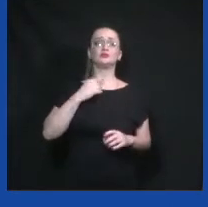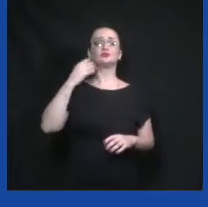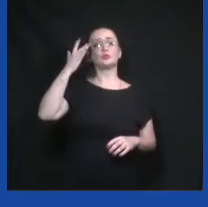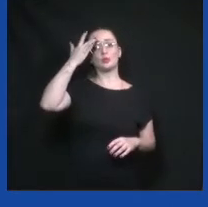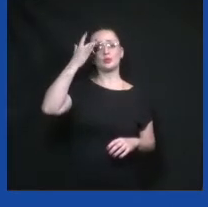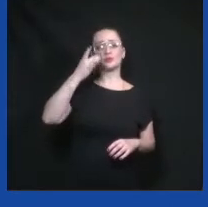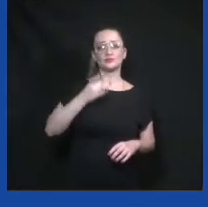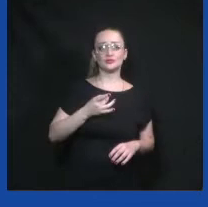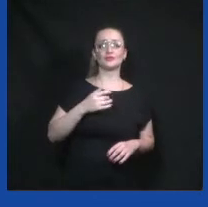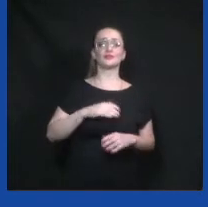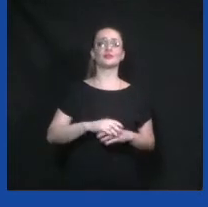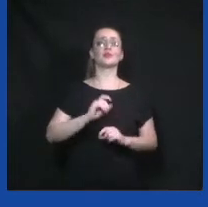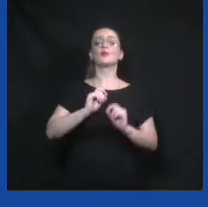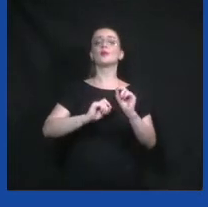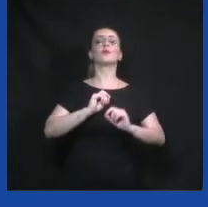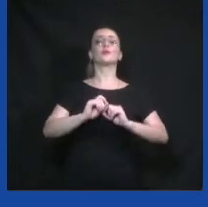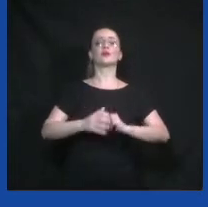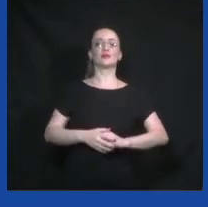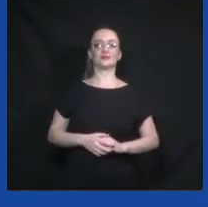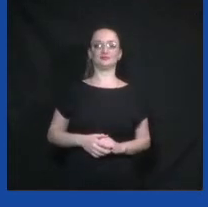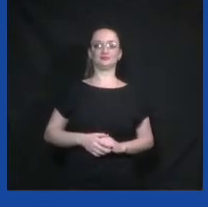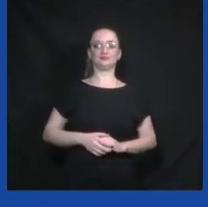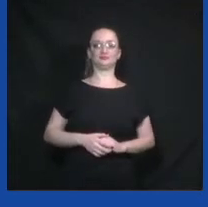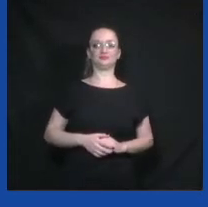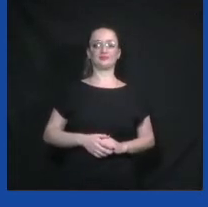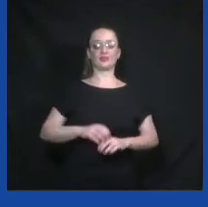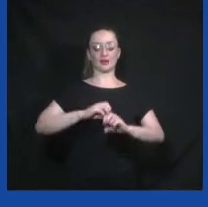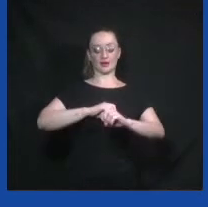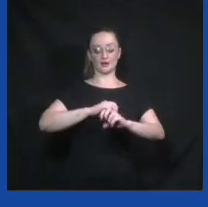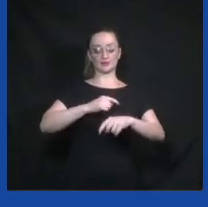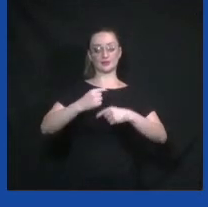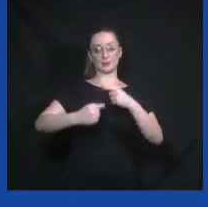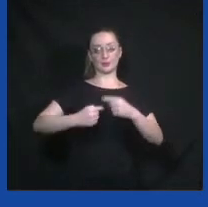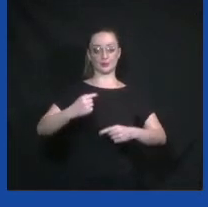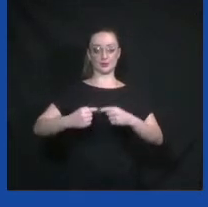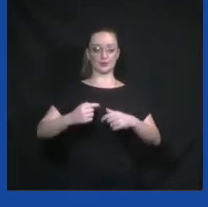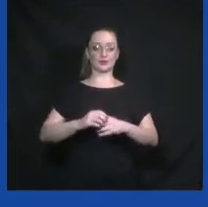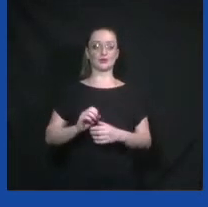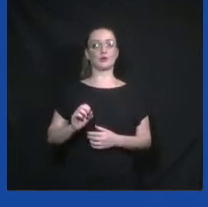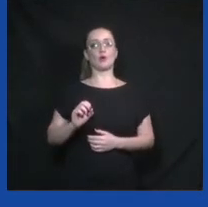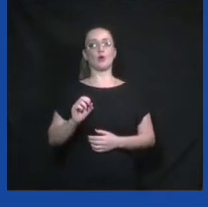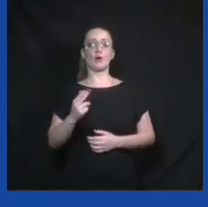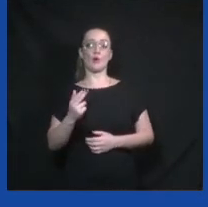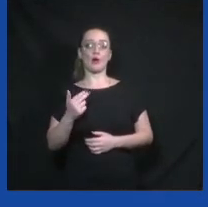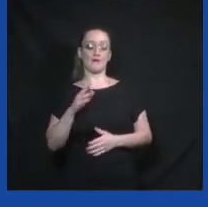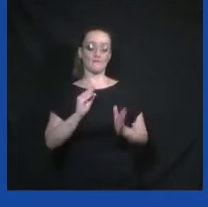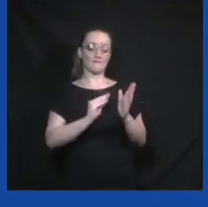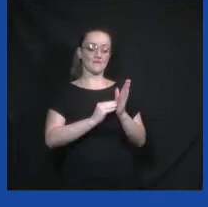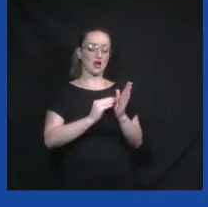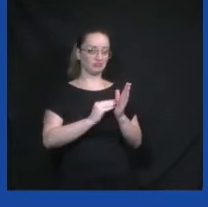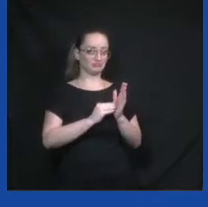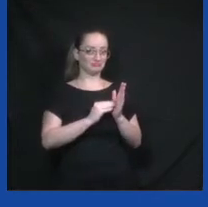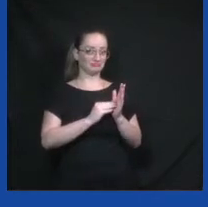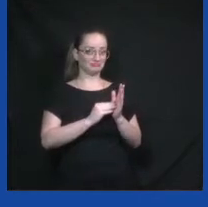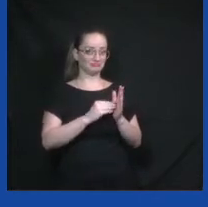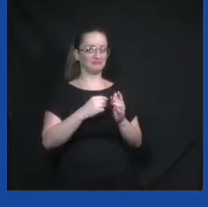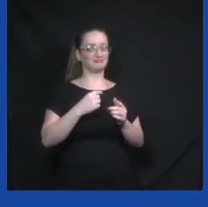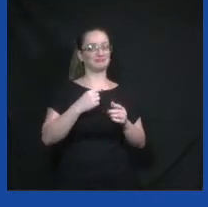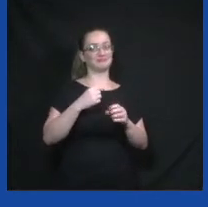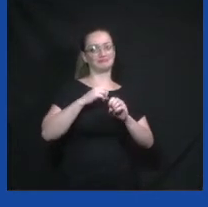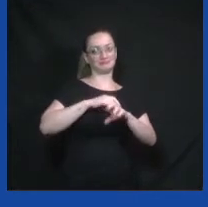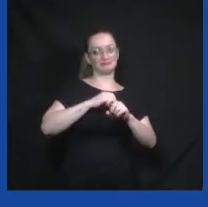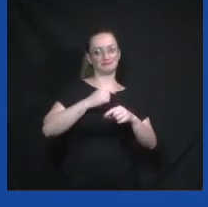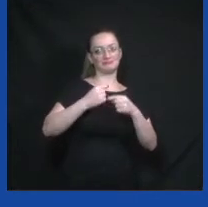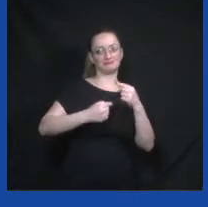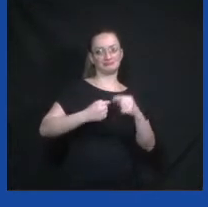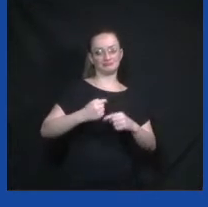tenho compreendido e pensado, é que a educação política, ou melhor dizendo, a falta de a